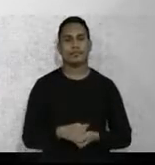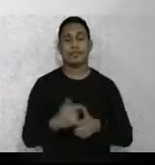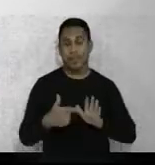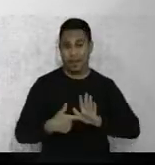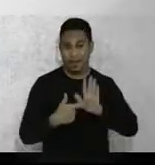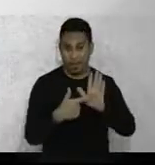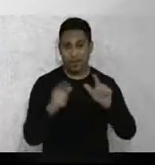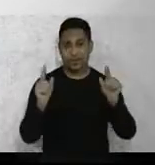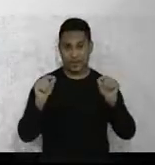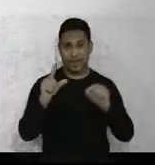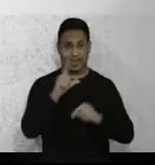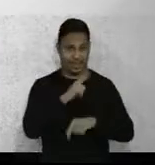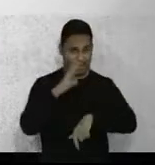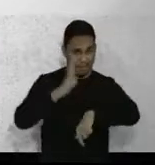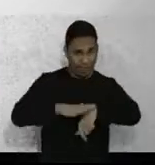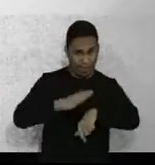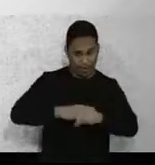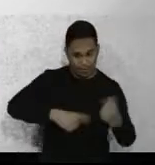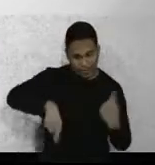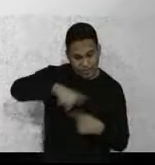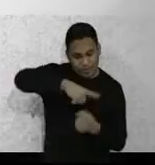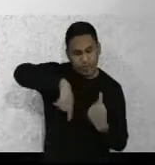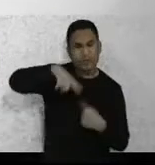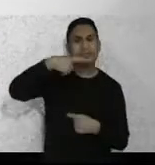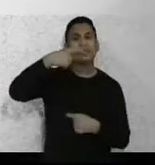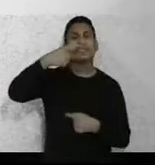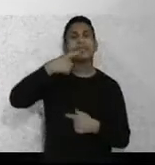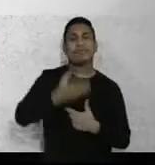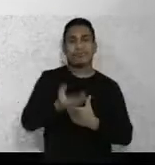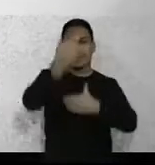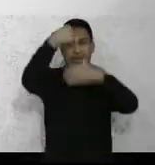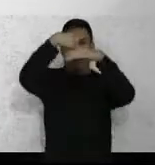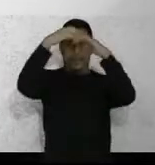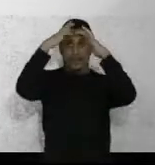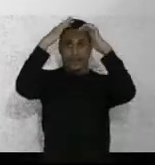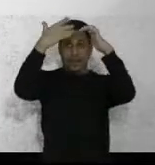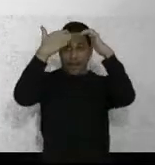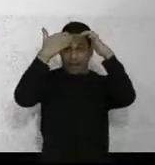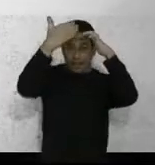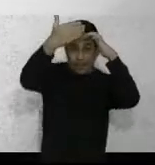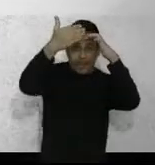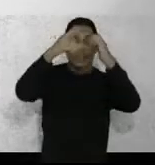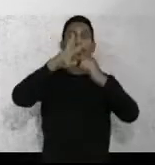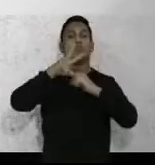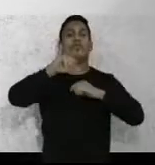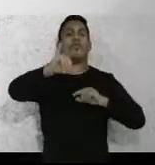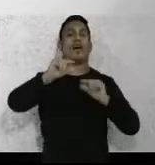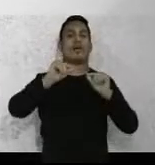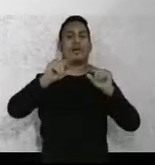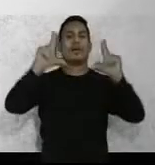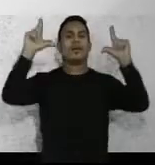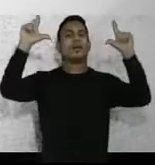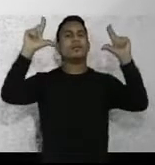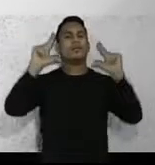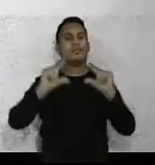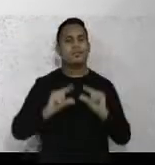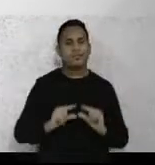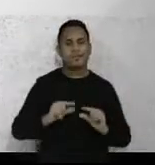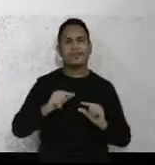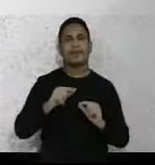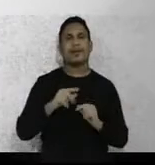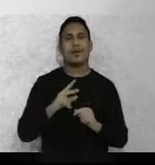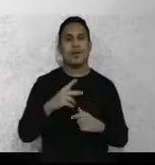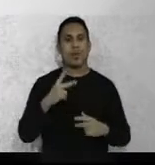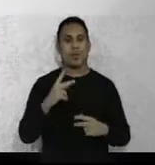sanguíneo no lobo central, no cérebro, e que isso vai levar a uma diminuição da queda de humor e uma diminuição da